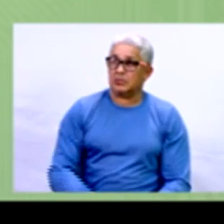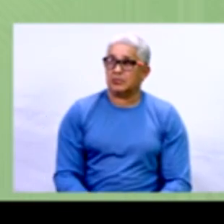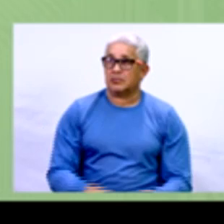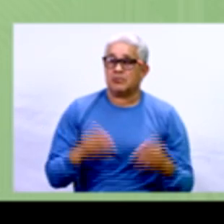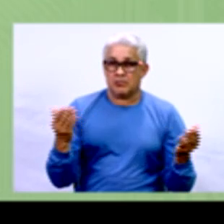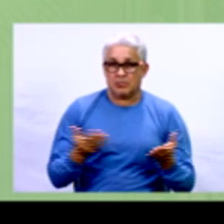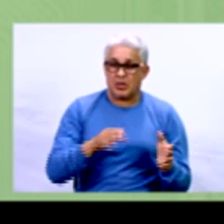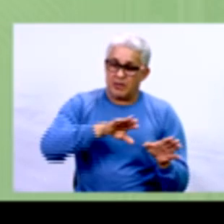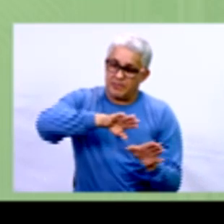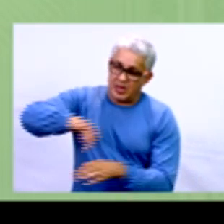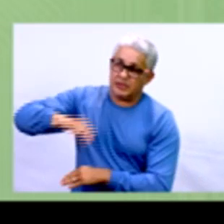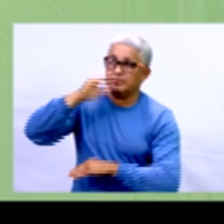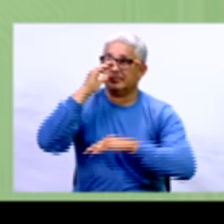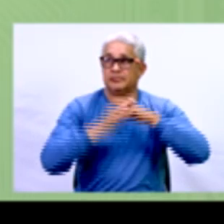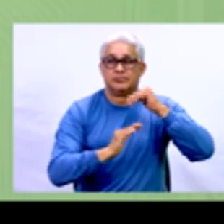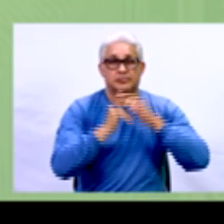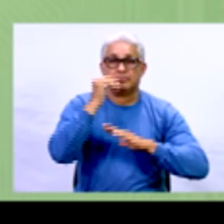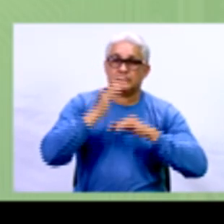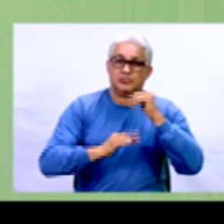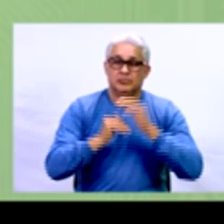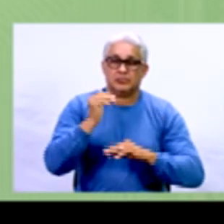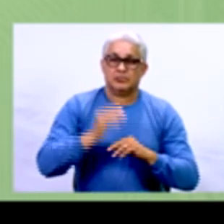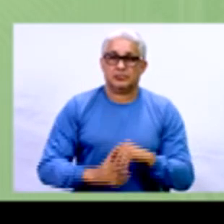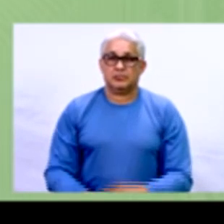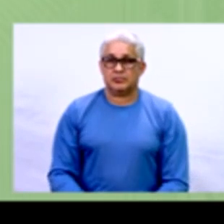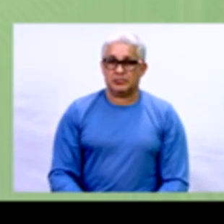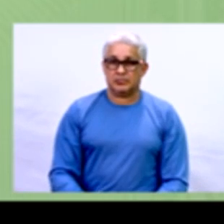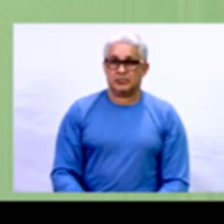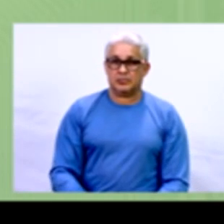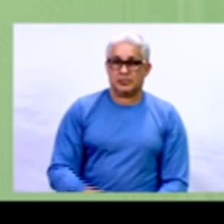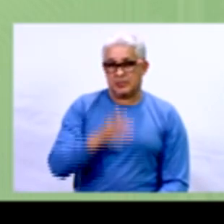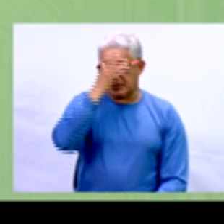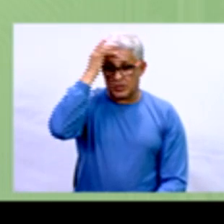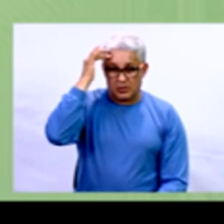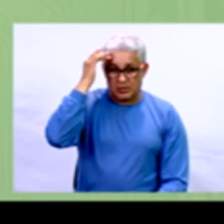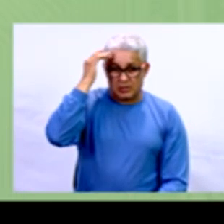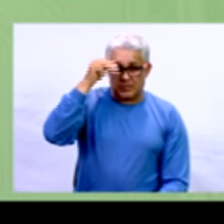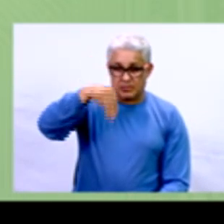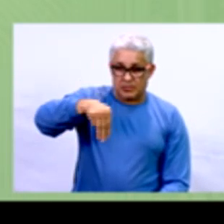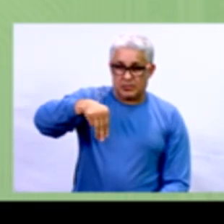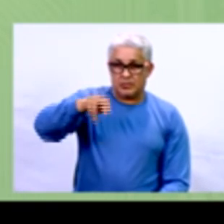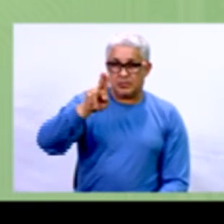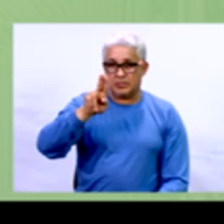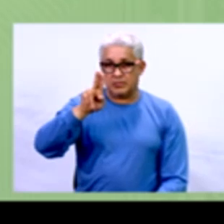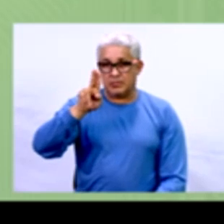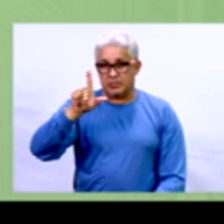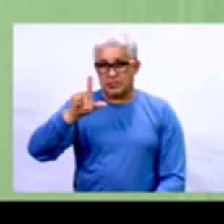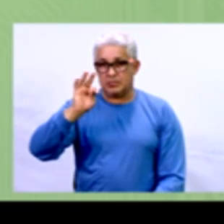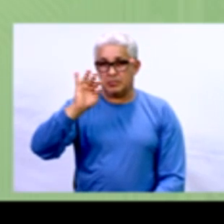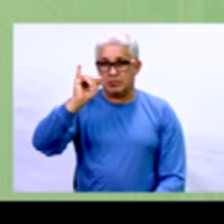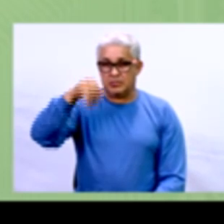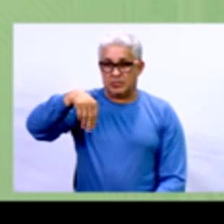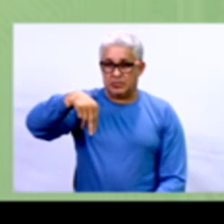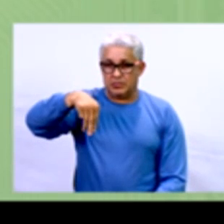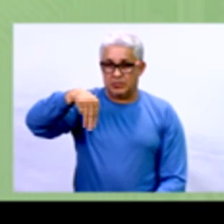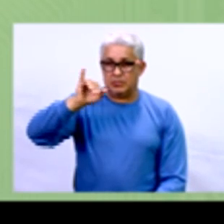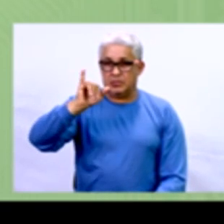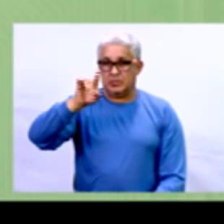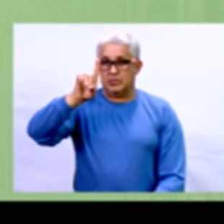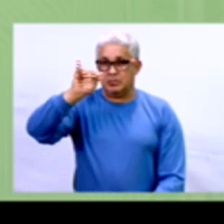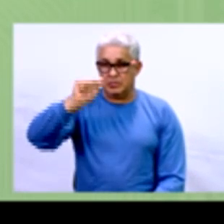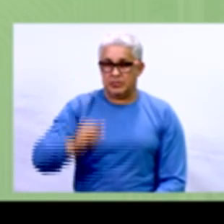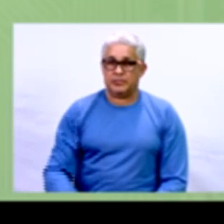Agora nós vamos falar um pouquinho sobre a profissão do produtor multimídia, quer dizer, a pessoa que trabalha produzindo os